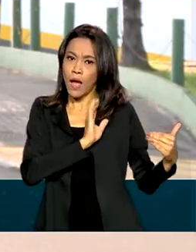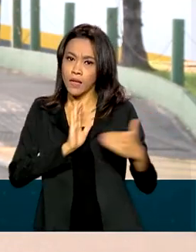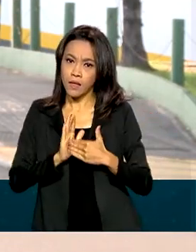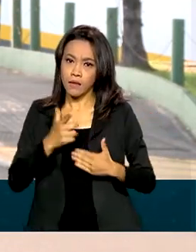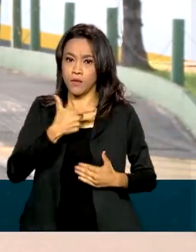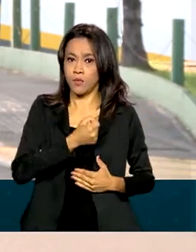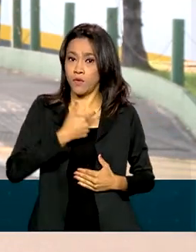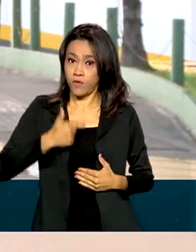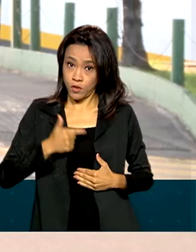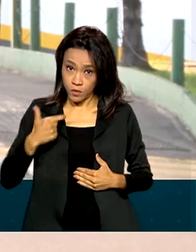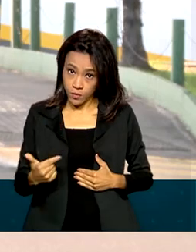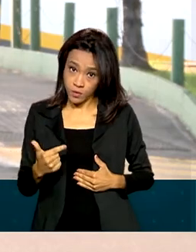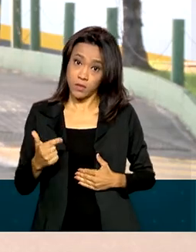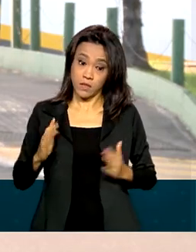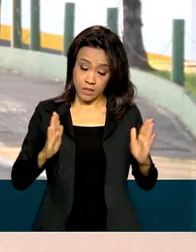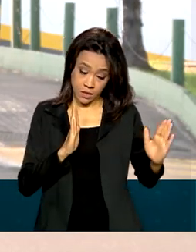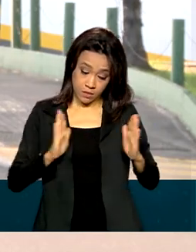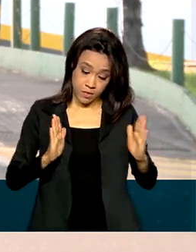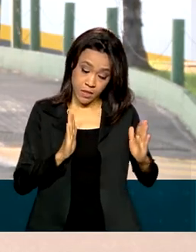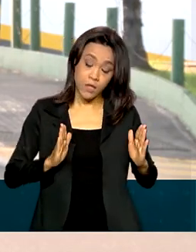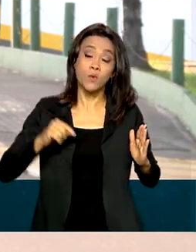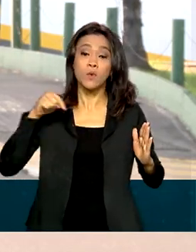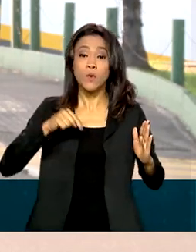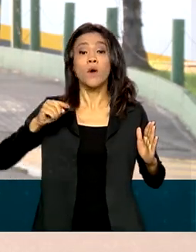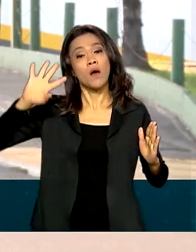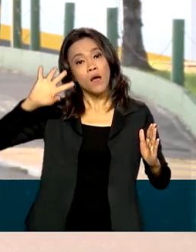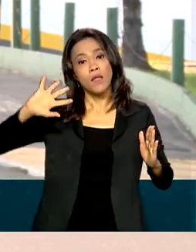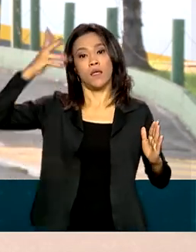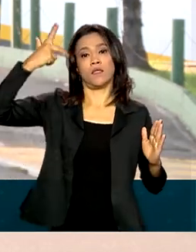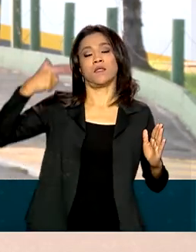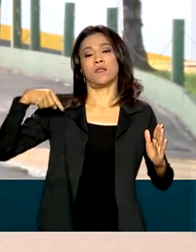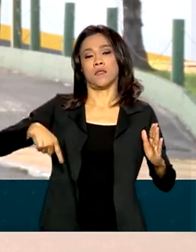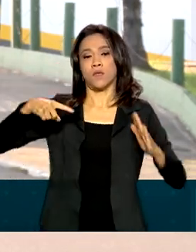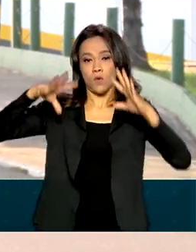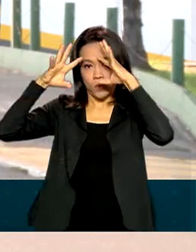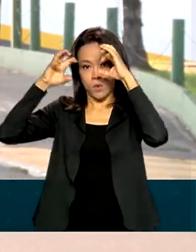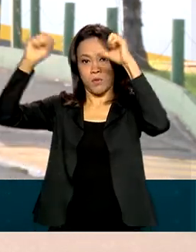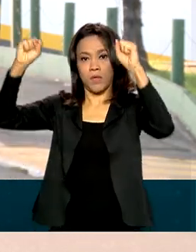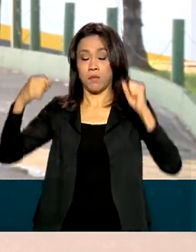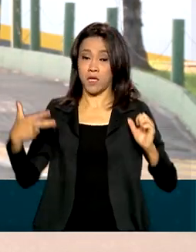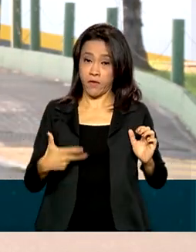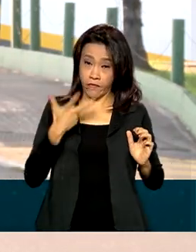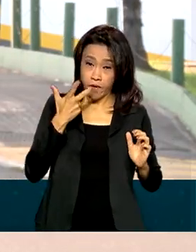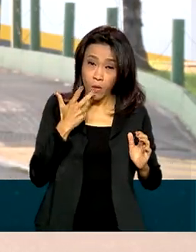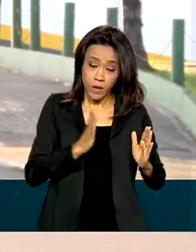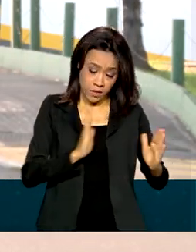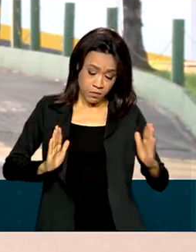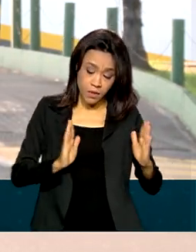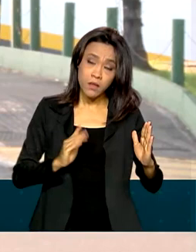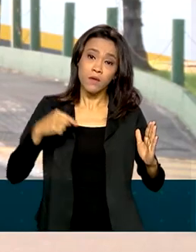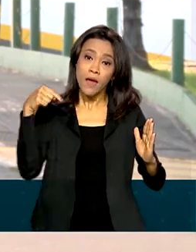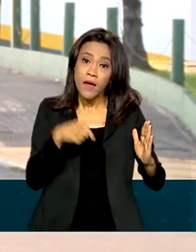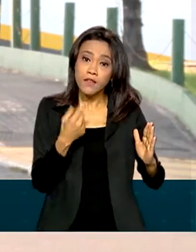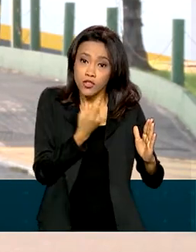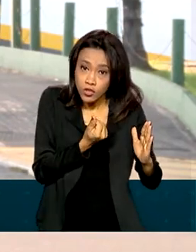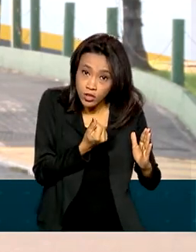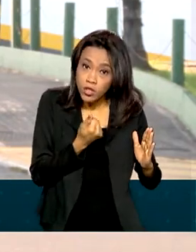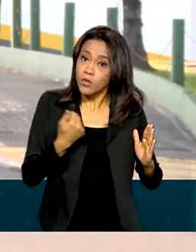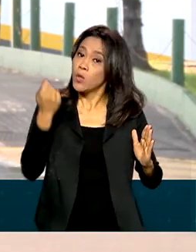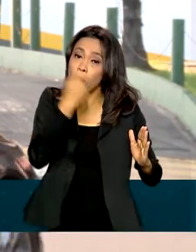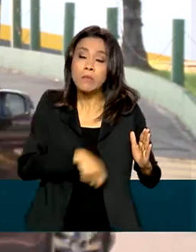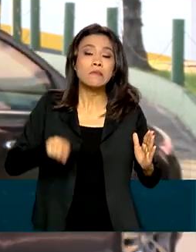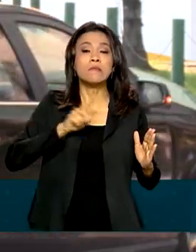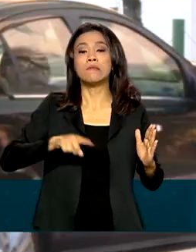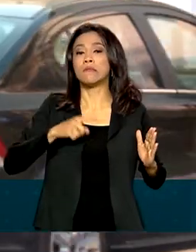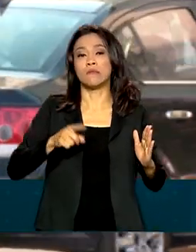e passou a valer após a decisão do Supremo Tribunal Federal, que considerou que os rendimentos passam a ser isentos